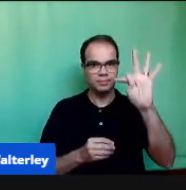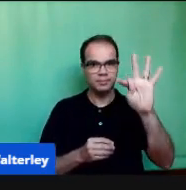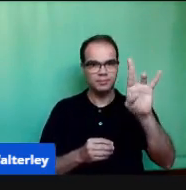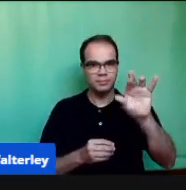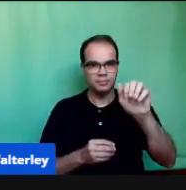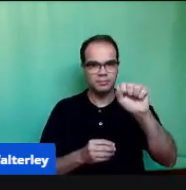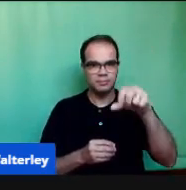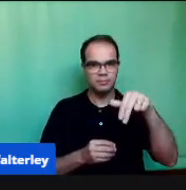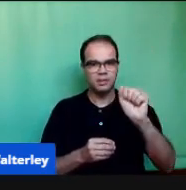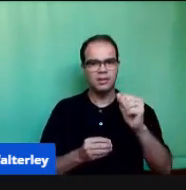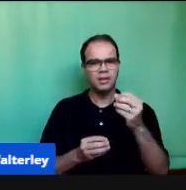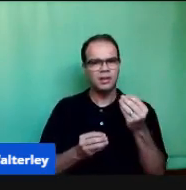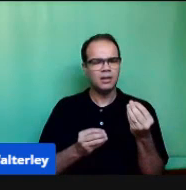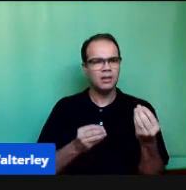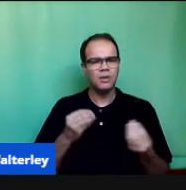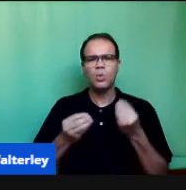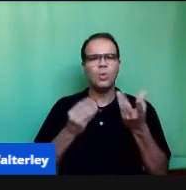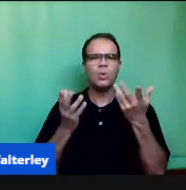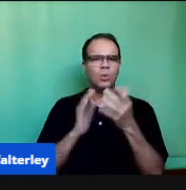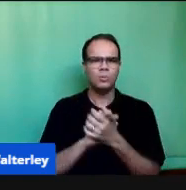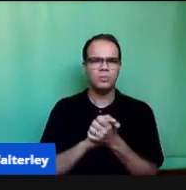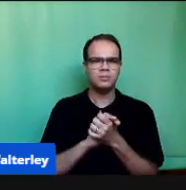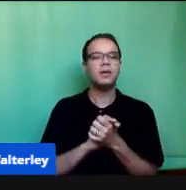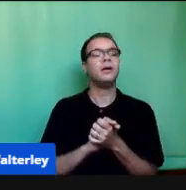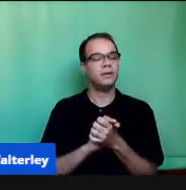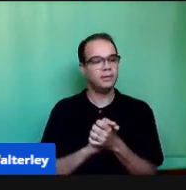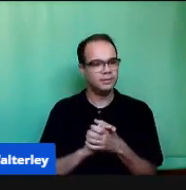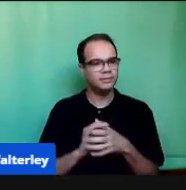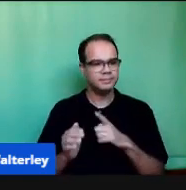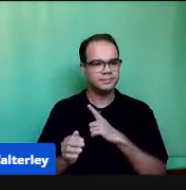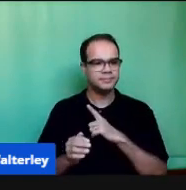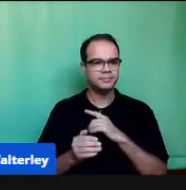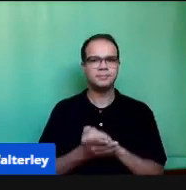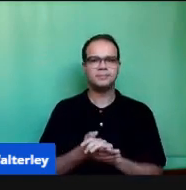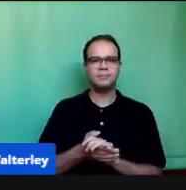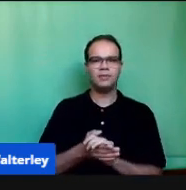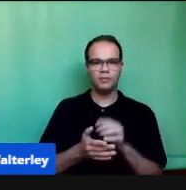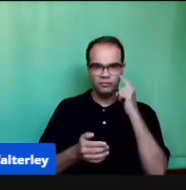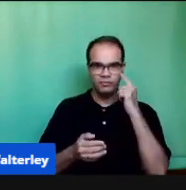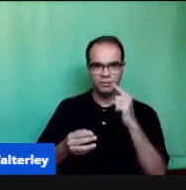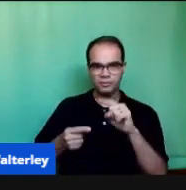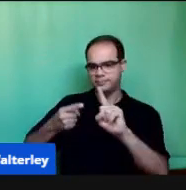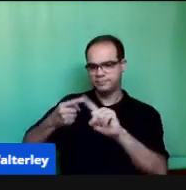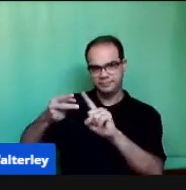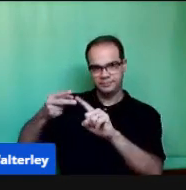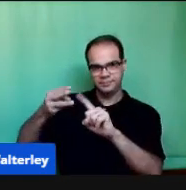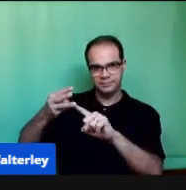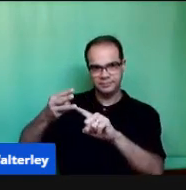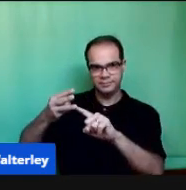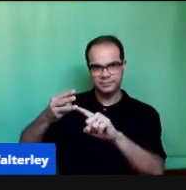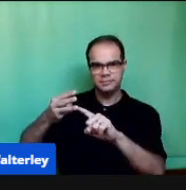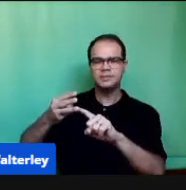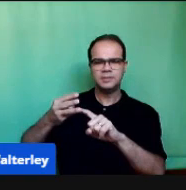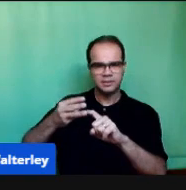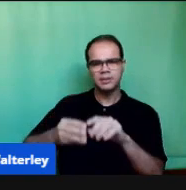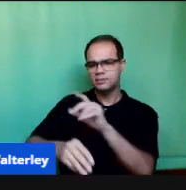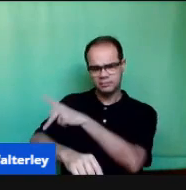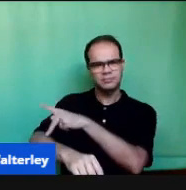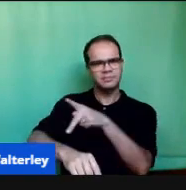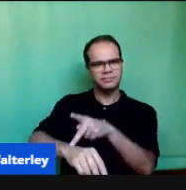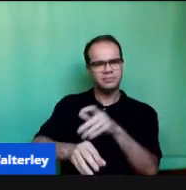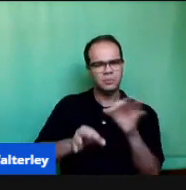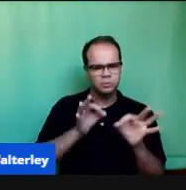na sua transição, que quer pensar um pouco mais sobre isso. Então, são 3 materiais aí, pedagógicos,